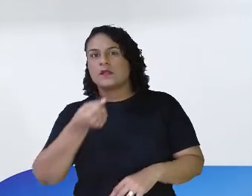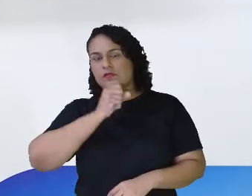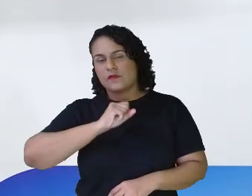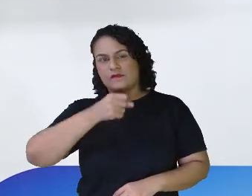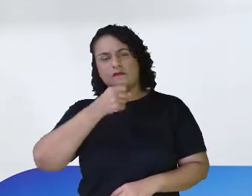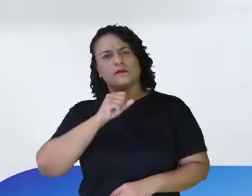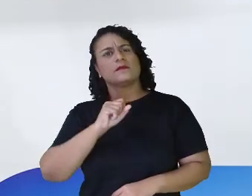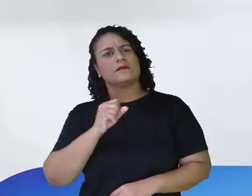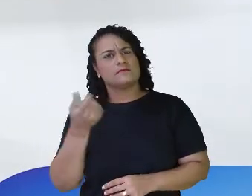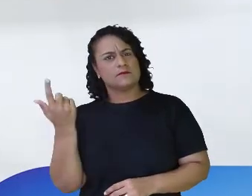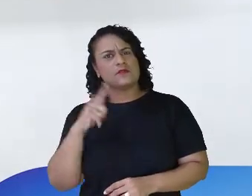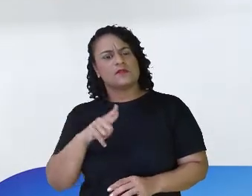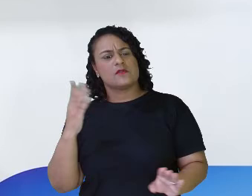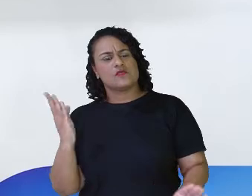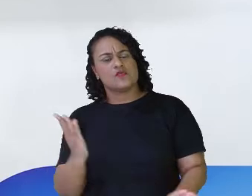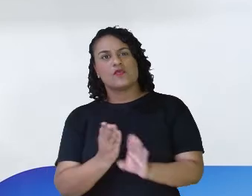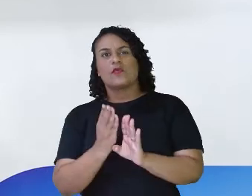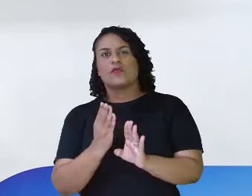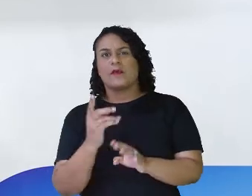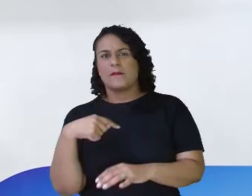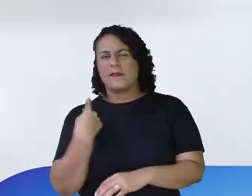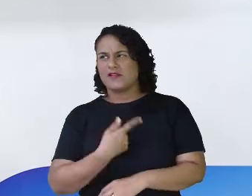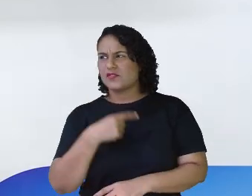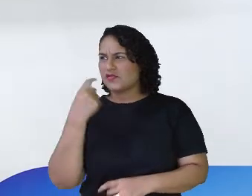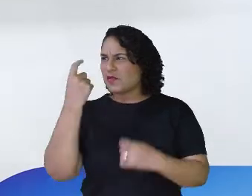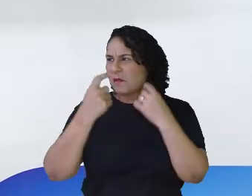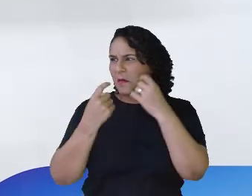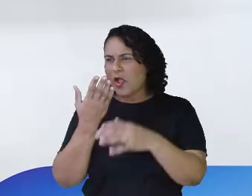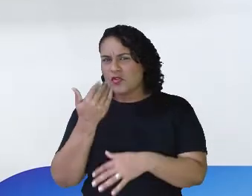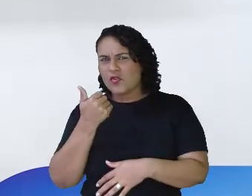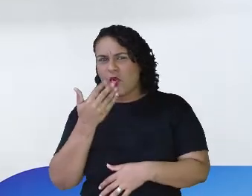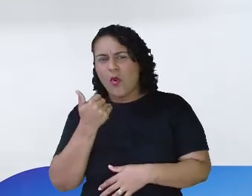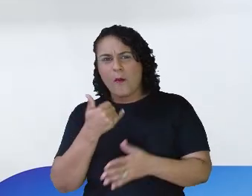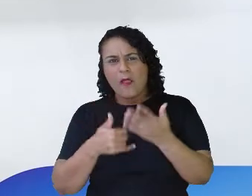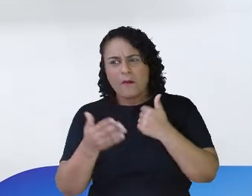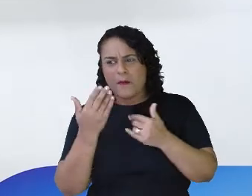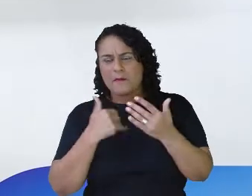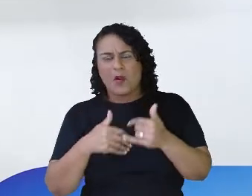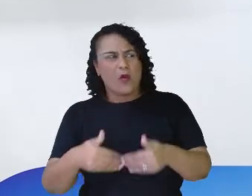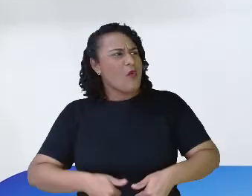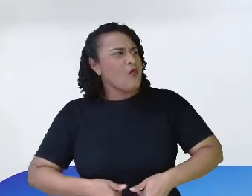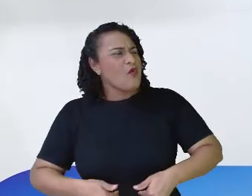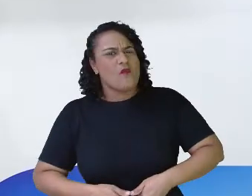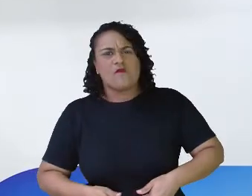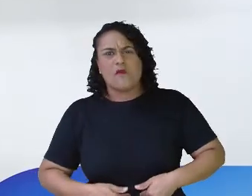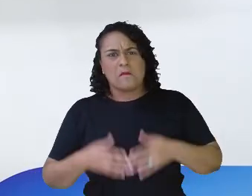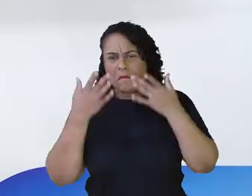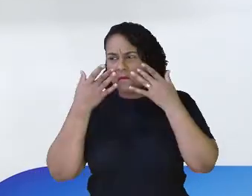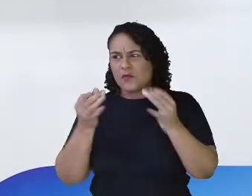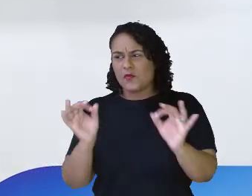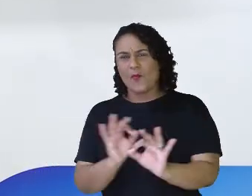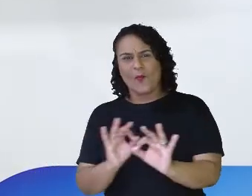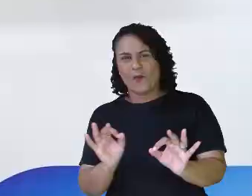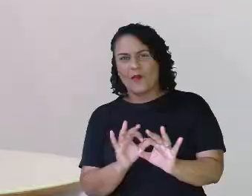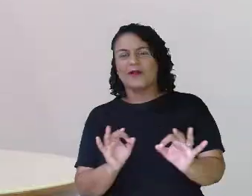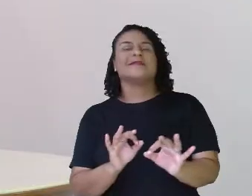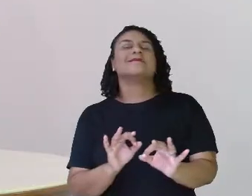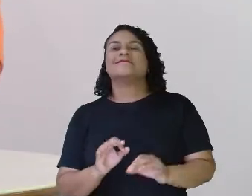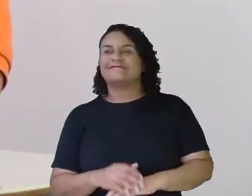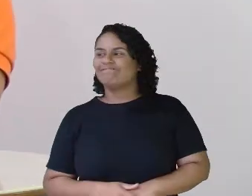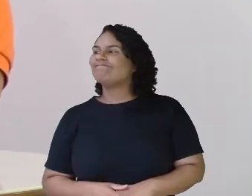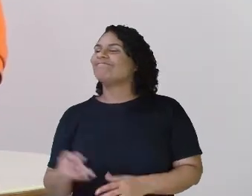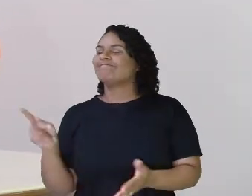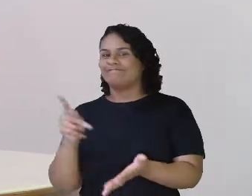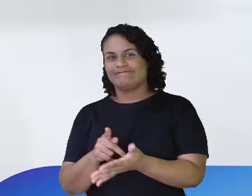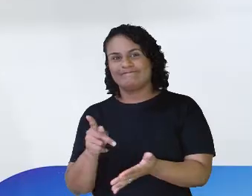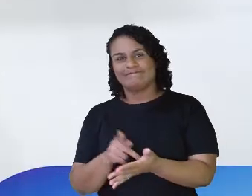ali, mas a gente está tão preocupado em comer, né, que acaba nem prestando atenção. Não é isso, professora? É isso mesmo, é isso